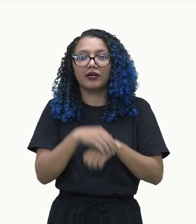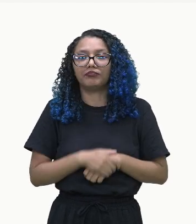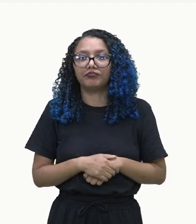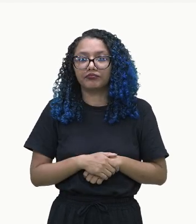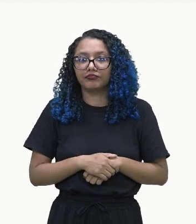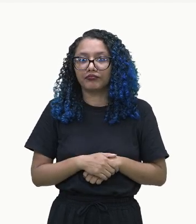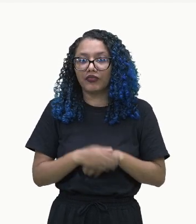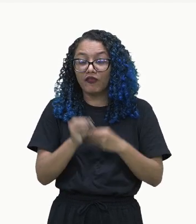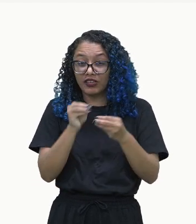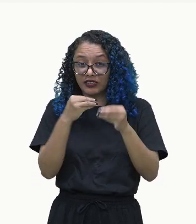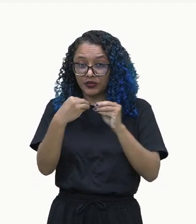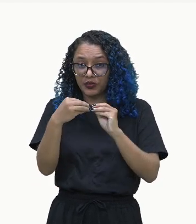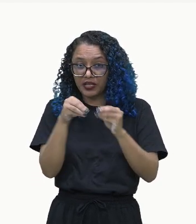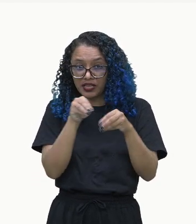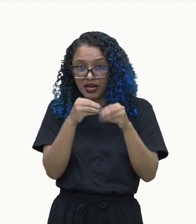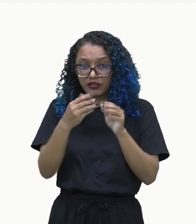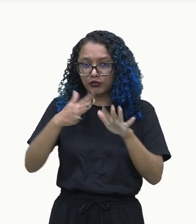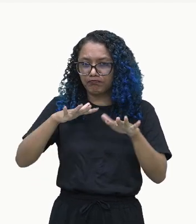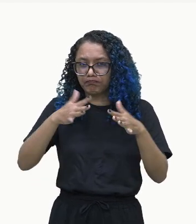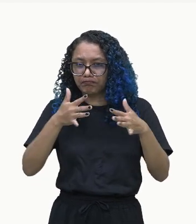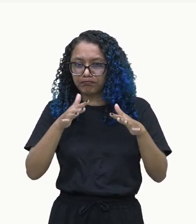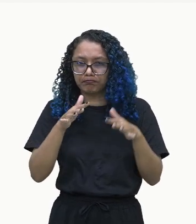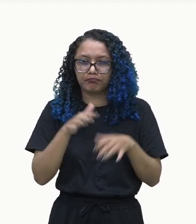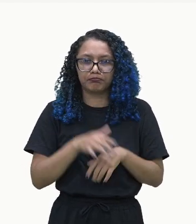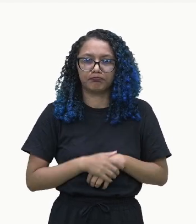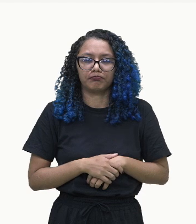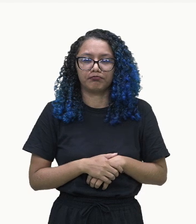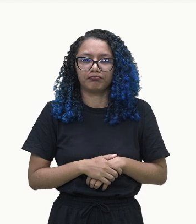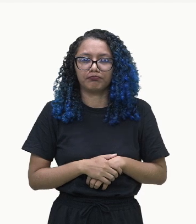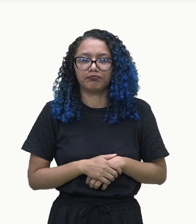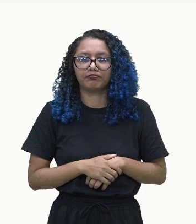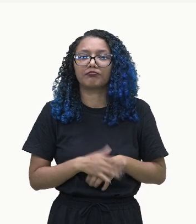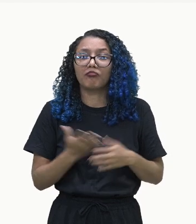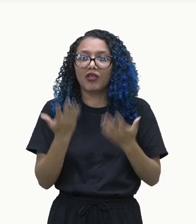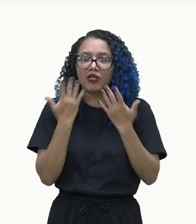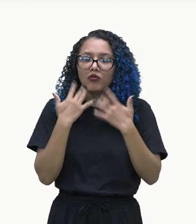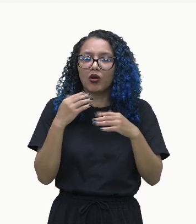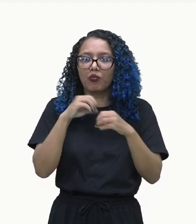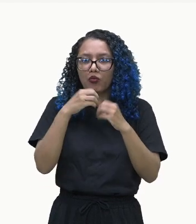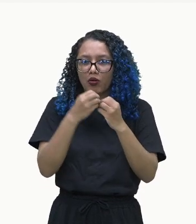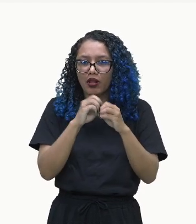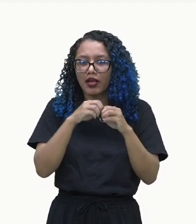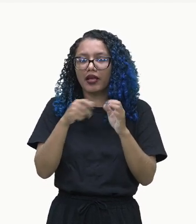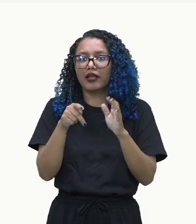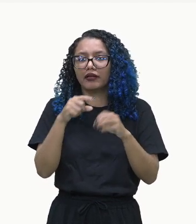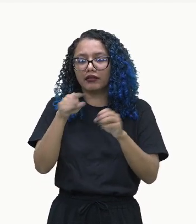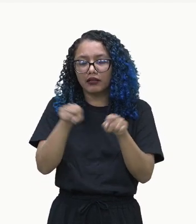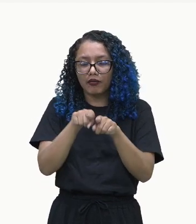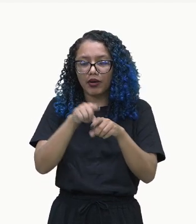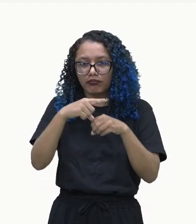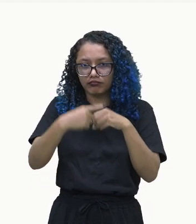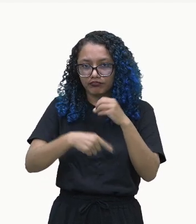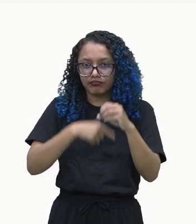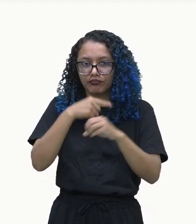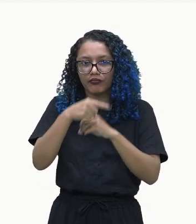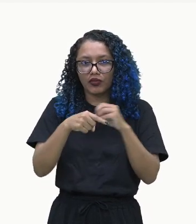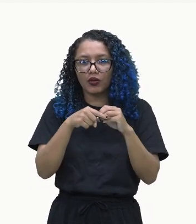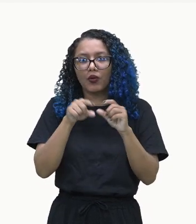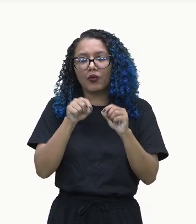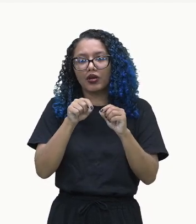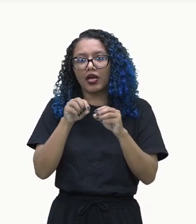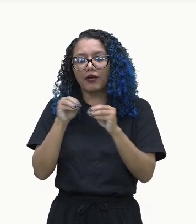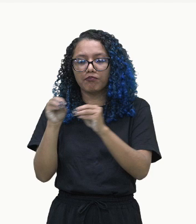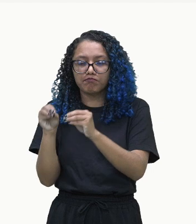permeabilidade da membrana. A difusão simples é o transporte natural de moléculas e íons de um local com maior concentração para